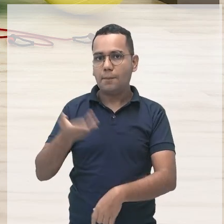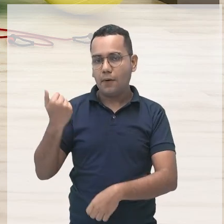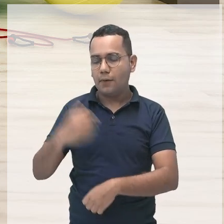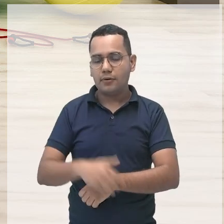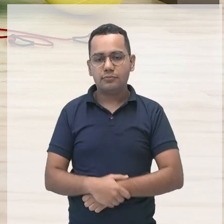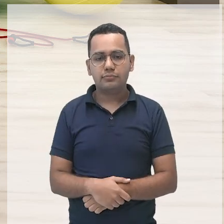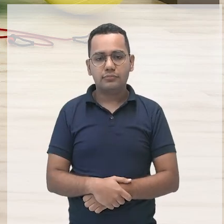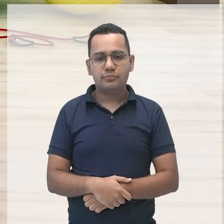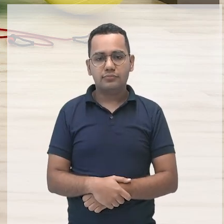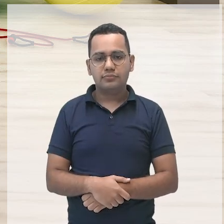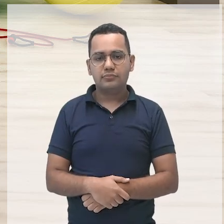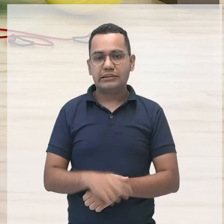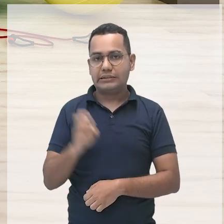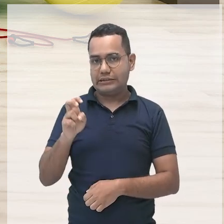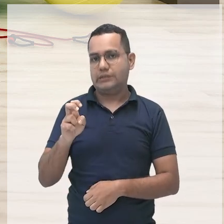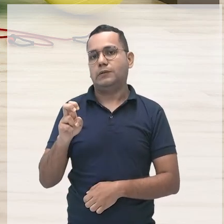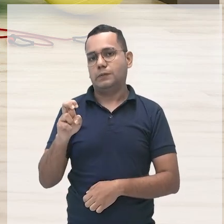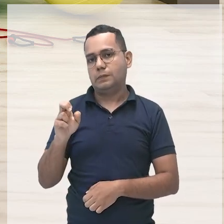7,